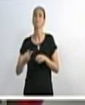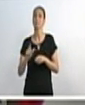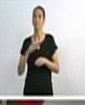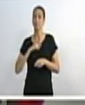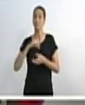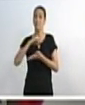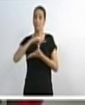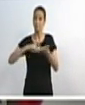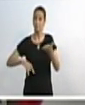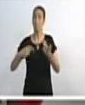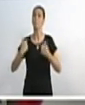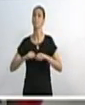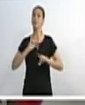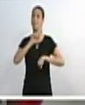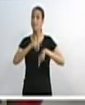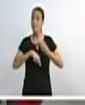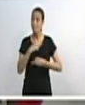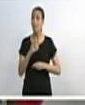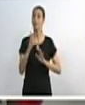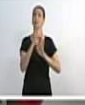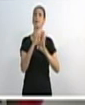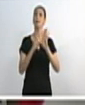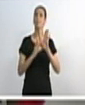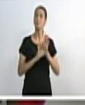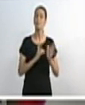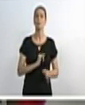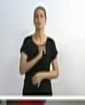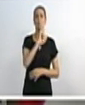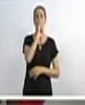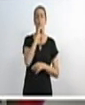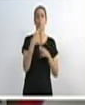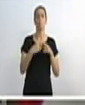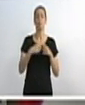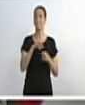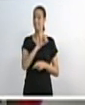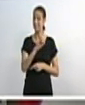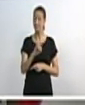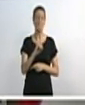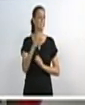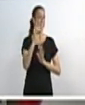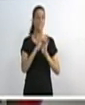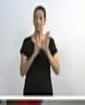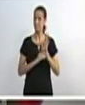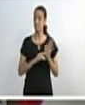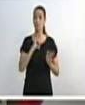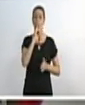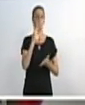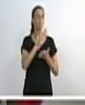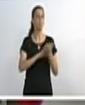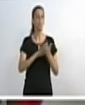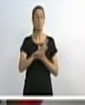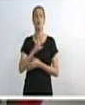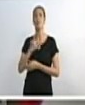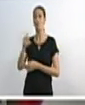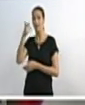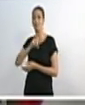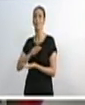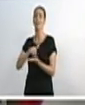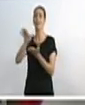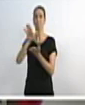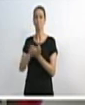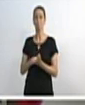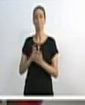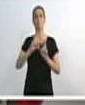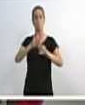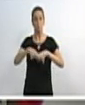para a Receita Federal essa nota fiscal. Porque se não declarar, vai vir multa em cima daquela notinha fiscal. Então, é